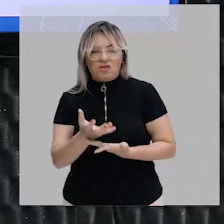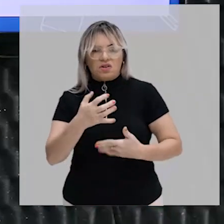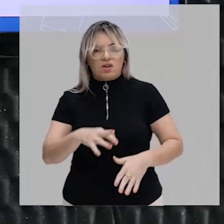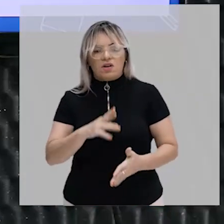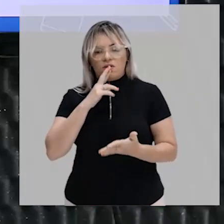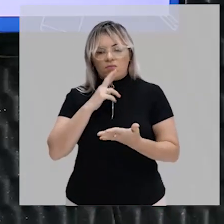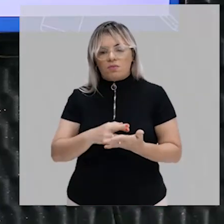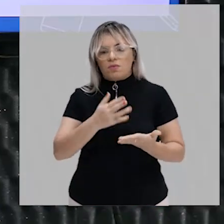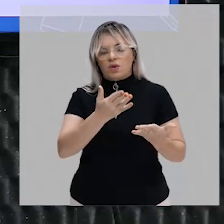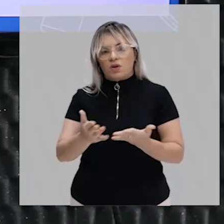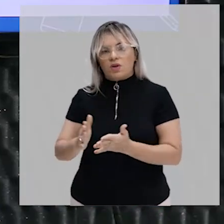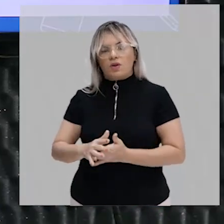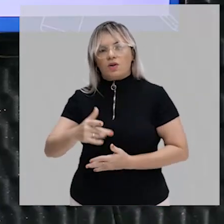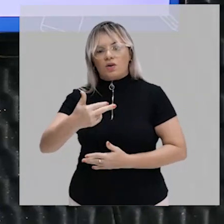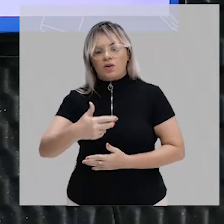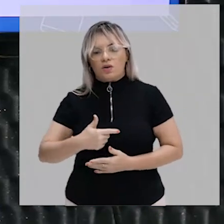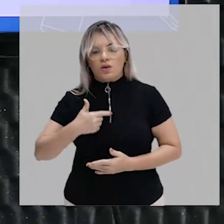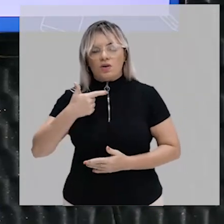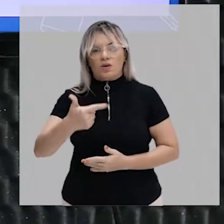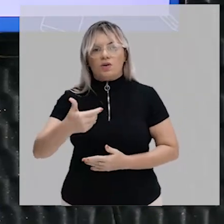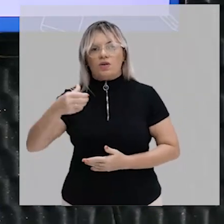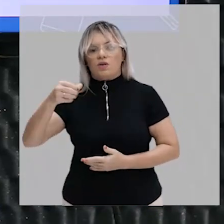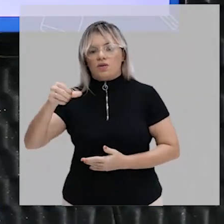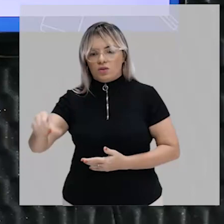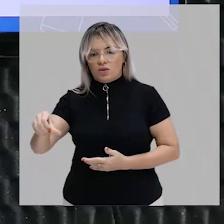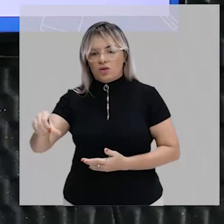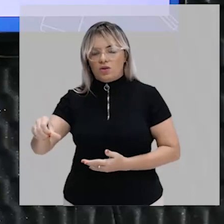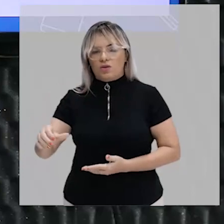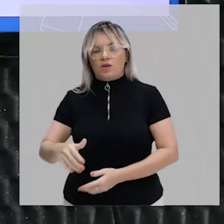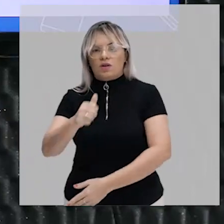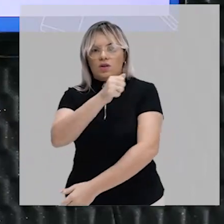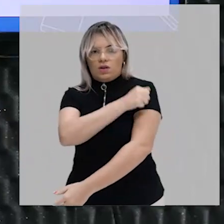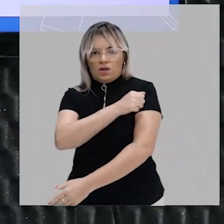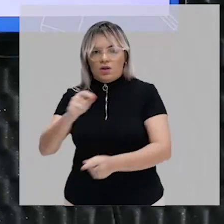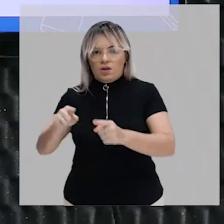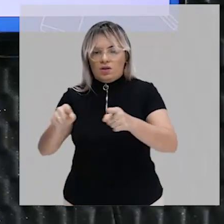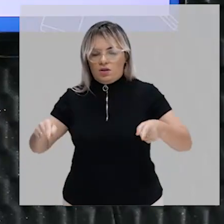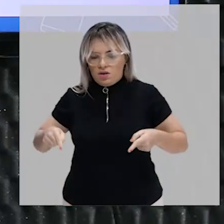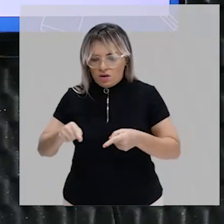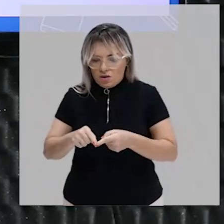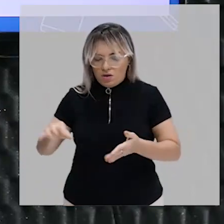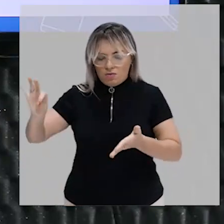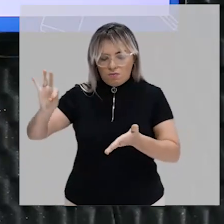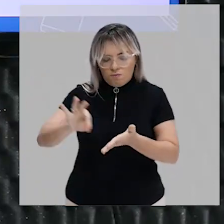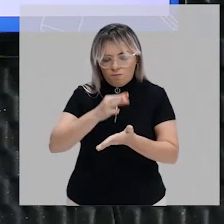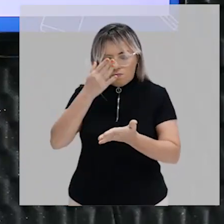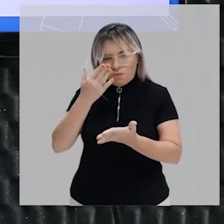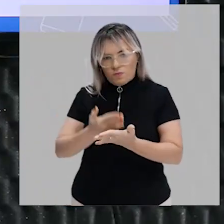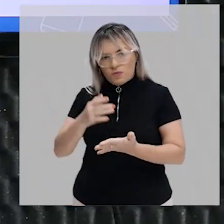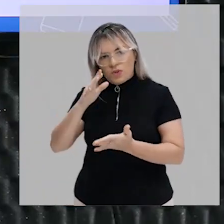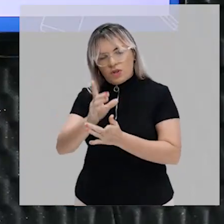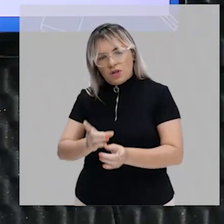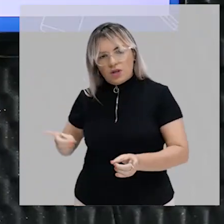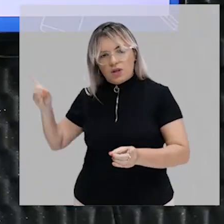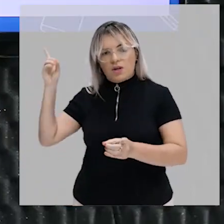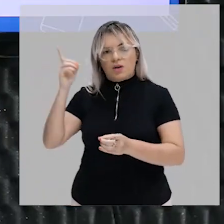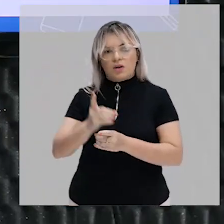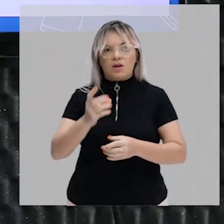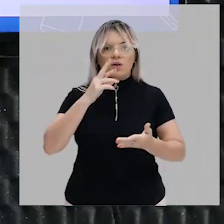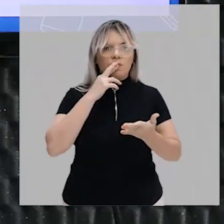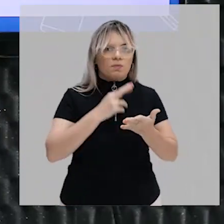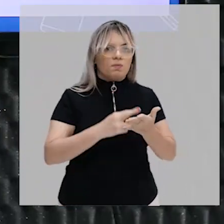tem 29 alunos matriculados, tá? Então, agora sim, nós encontramos a resposta para esse